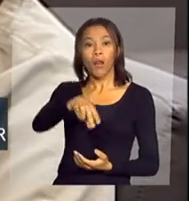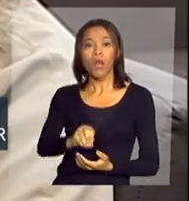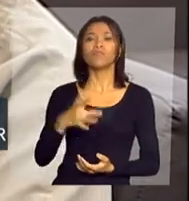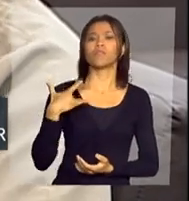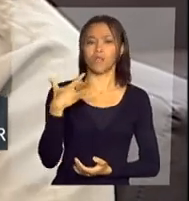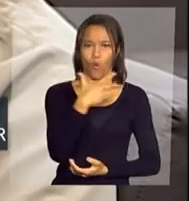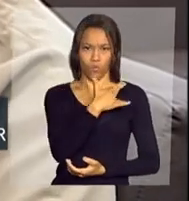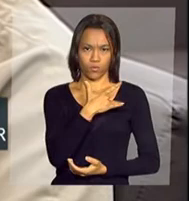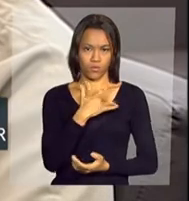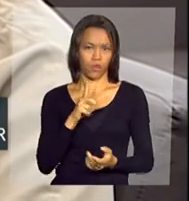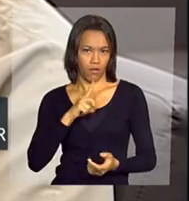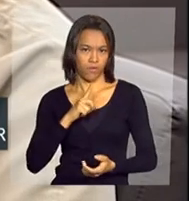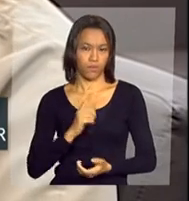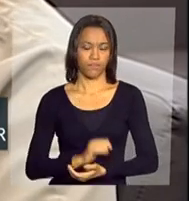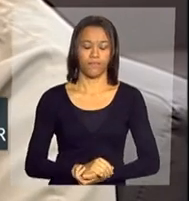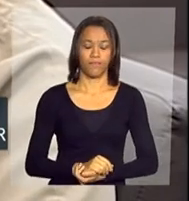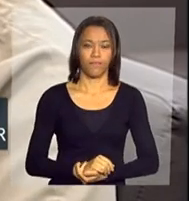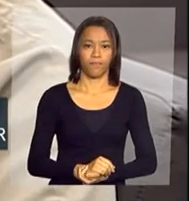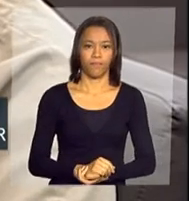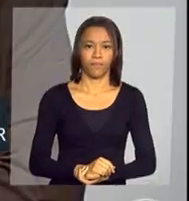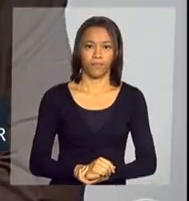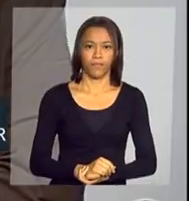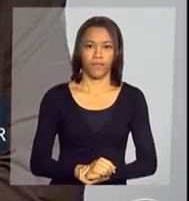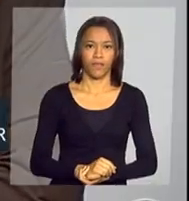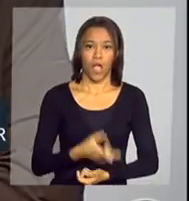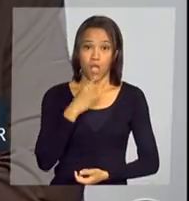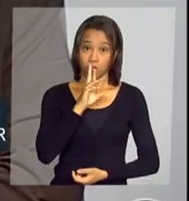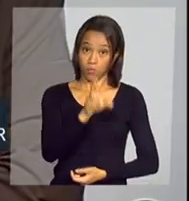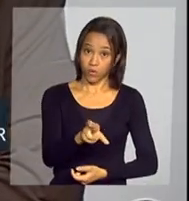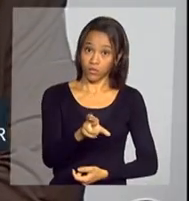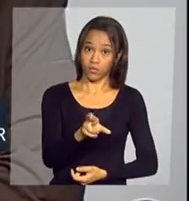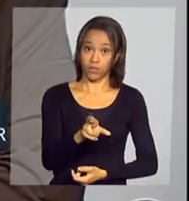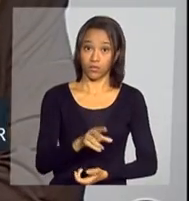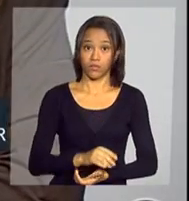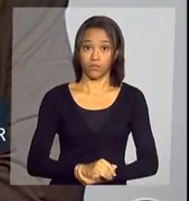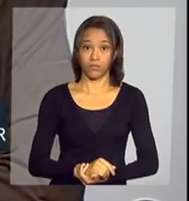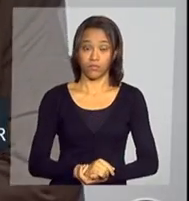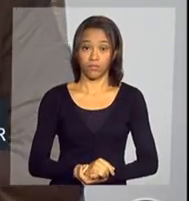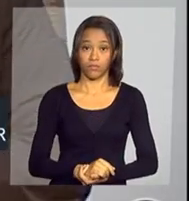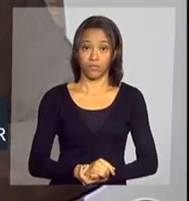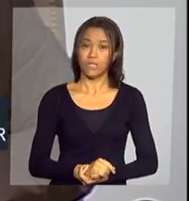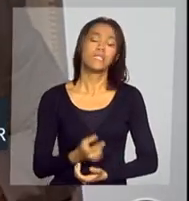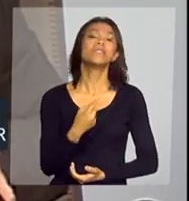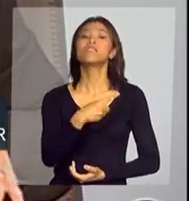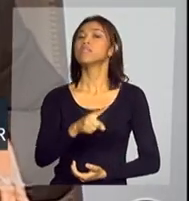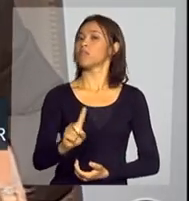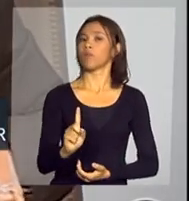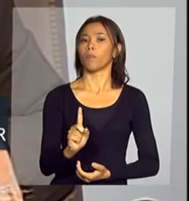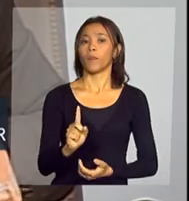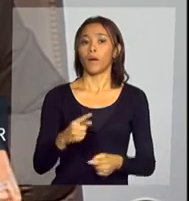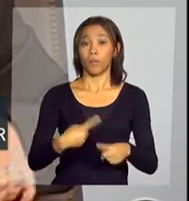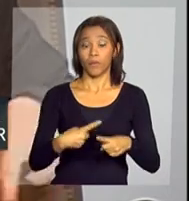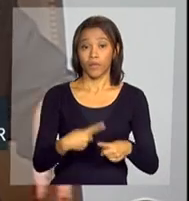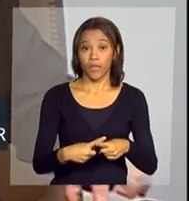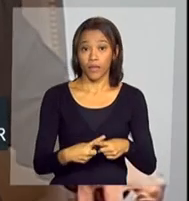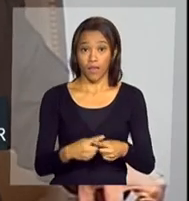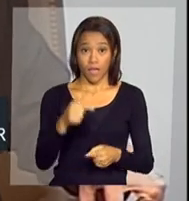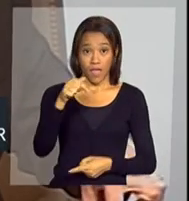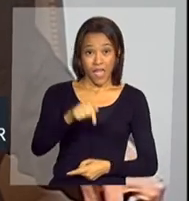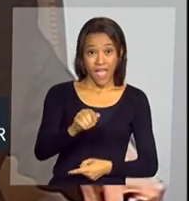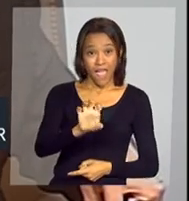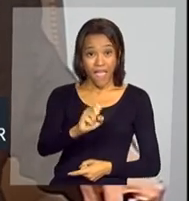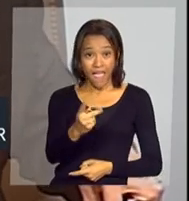desse de atendimento É não a resposta correta é não porque aquilo que é